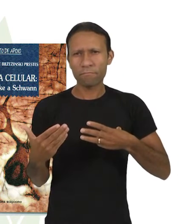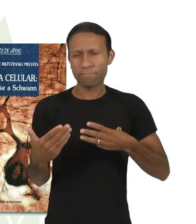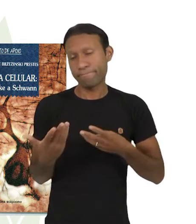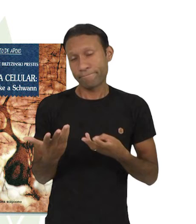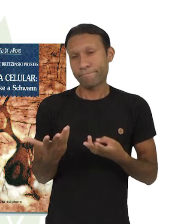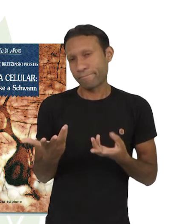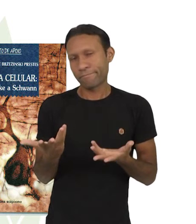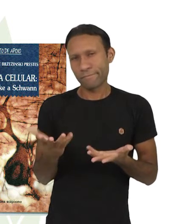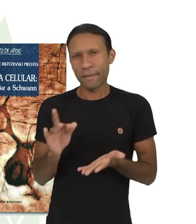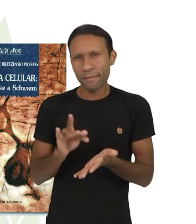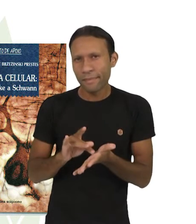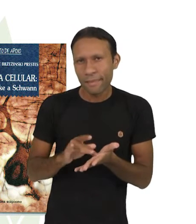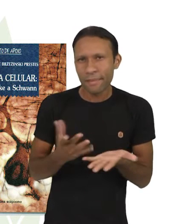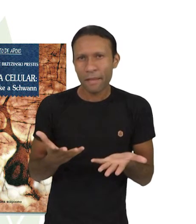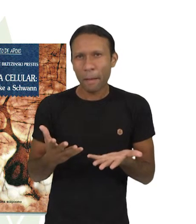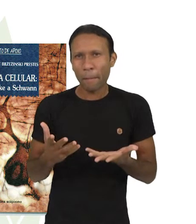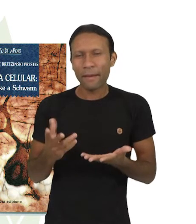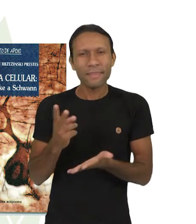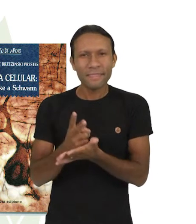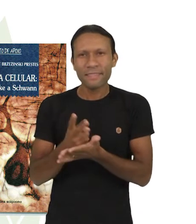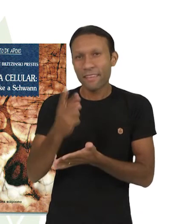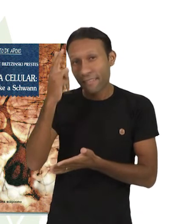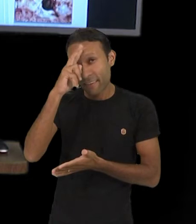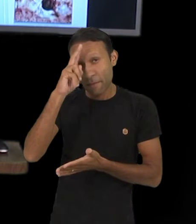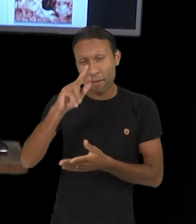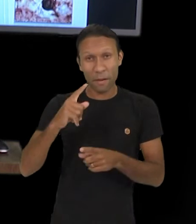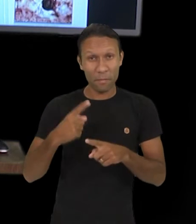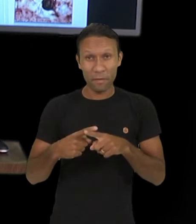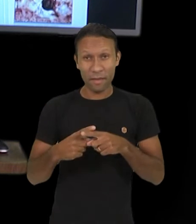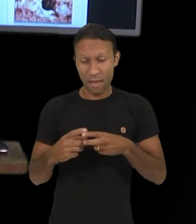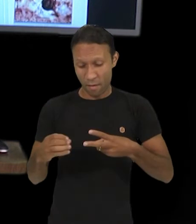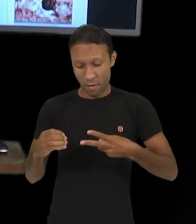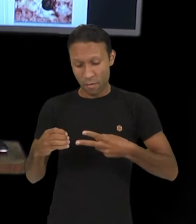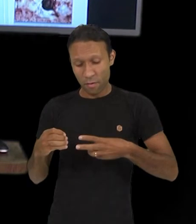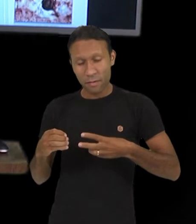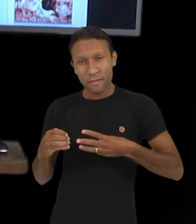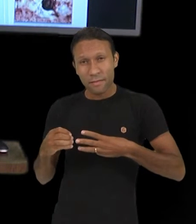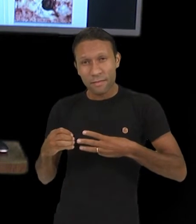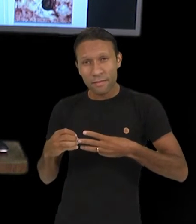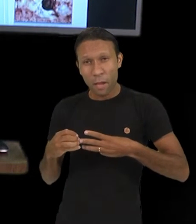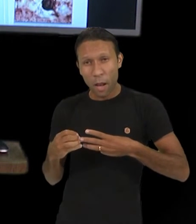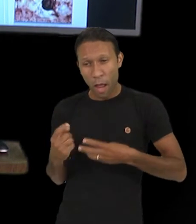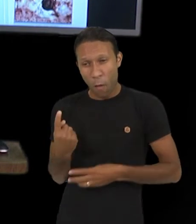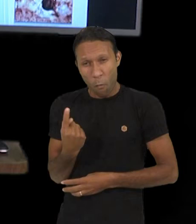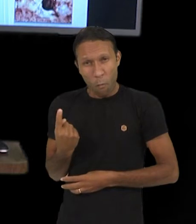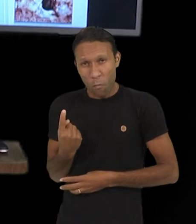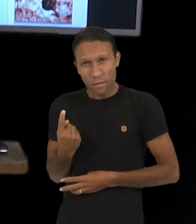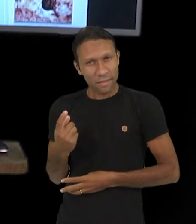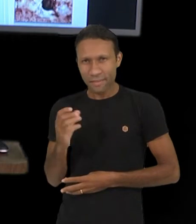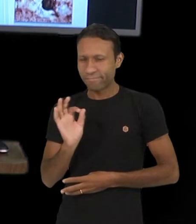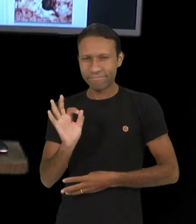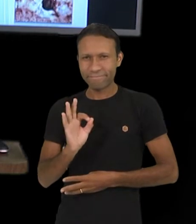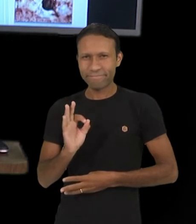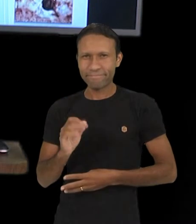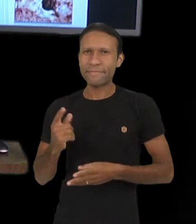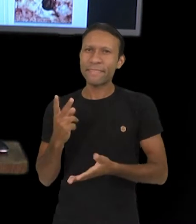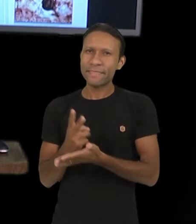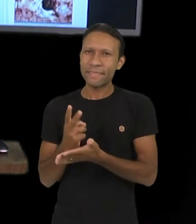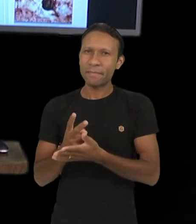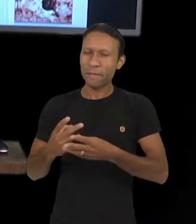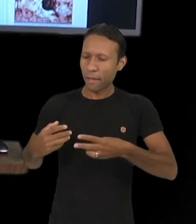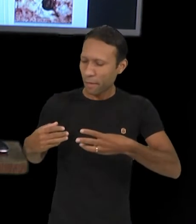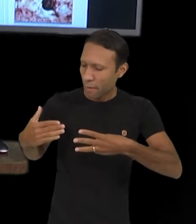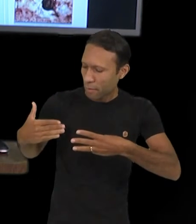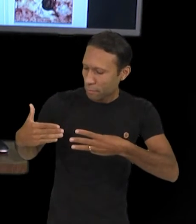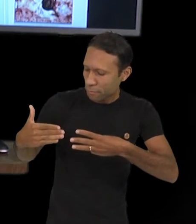Mas isso é óbvio, mas é bom sempre lembrar, tá? Que as suas células, elas são vindas de células